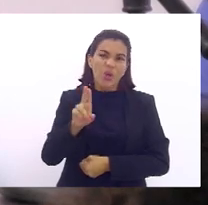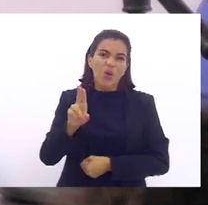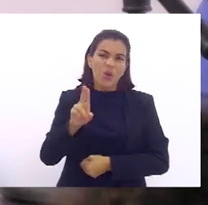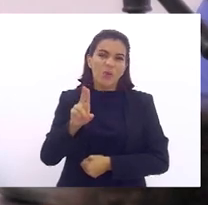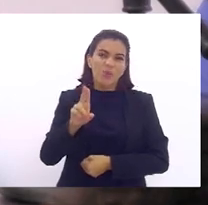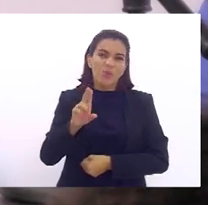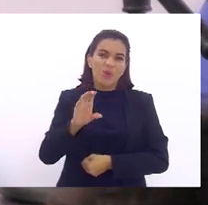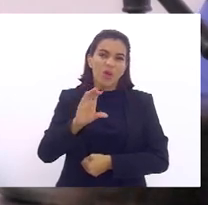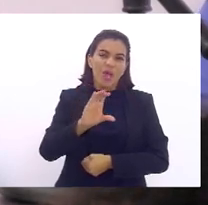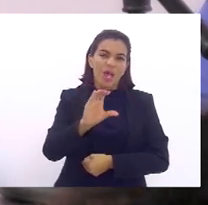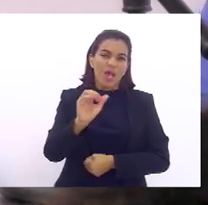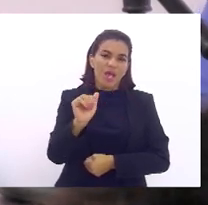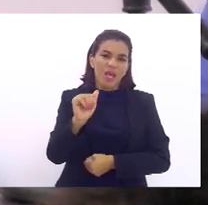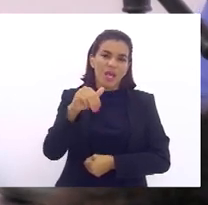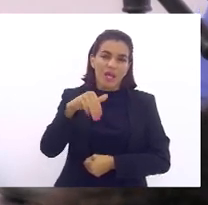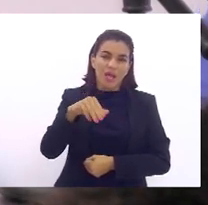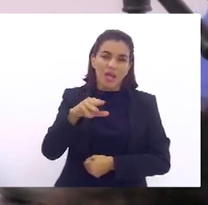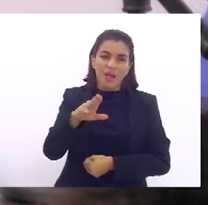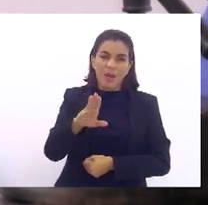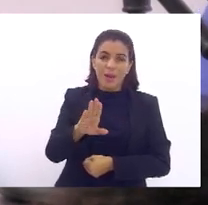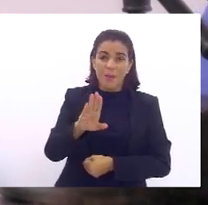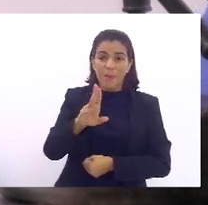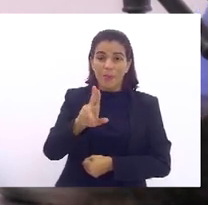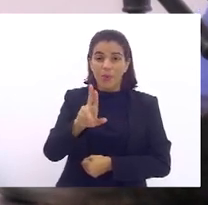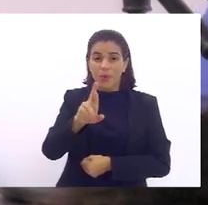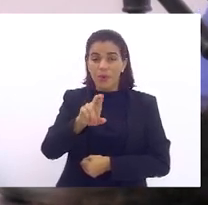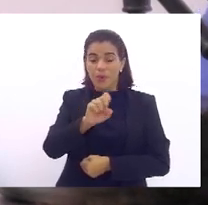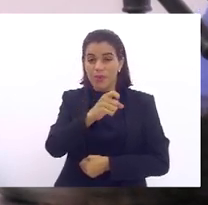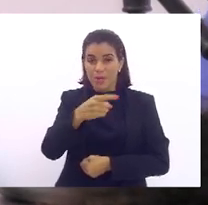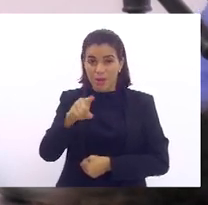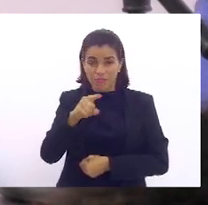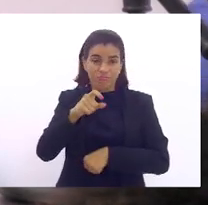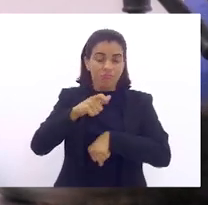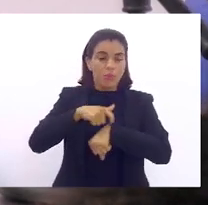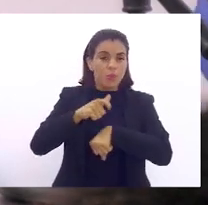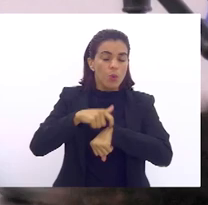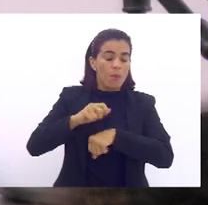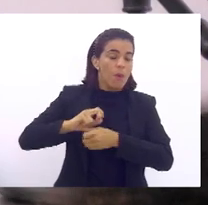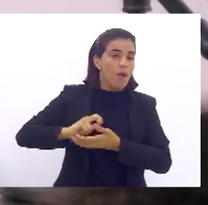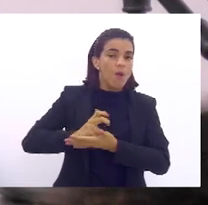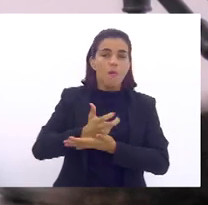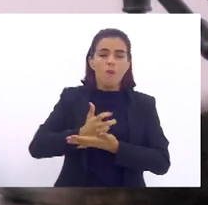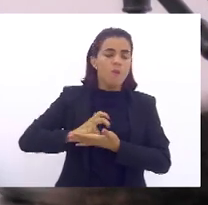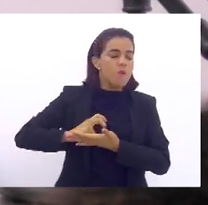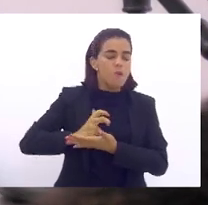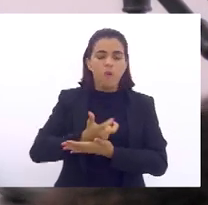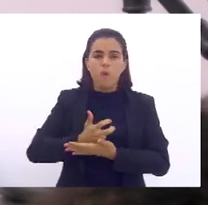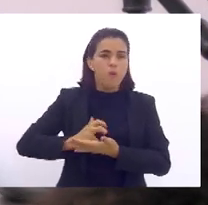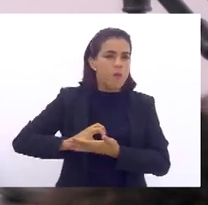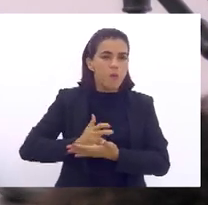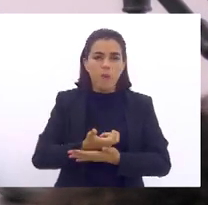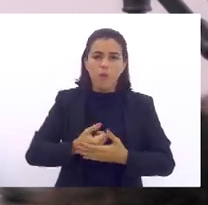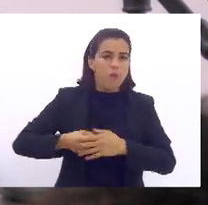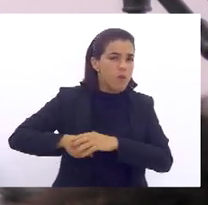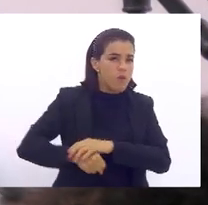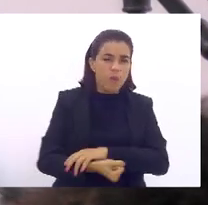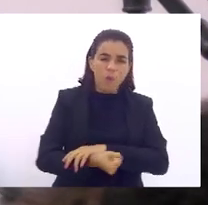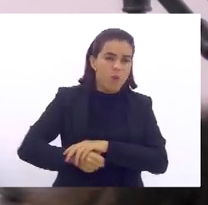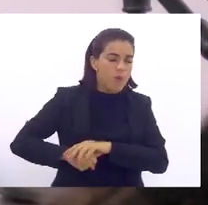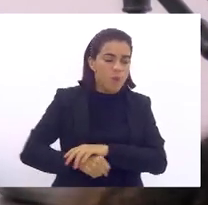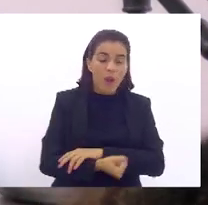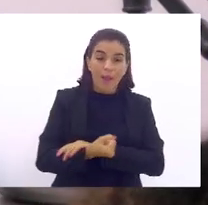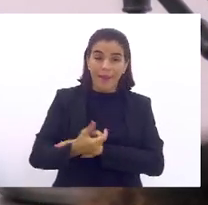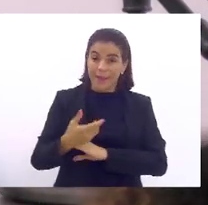conhecida como camburão né No momento de fragilidade e de extrema vulnerabilidade E aí a gente gosta sempre de